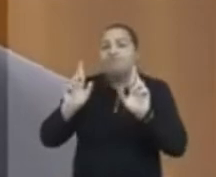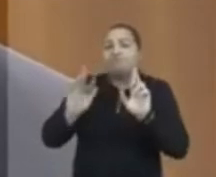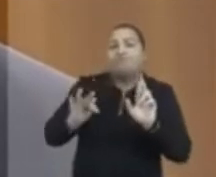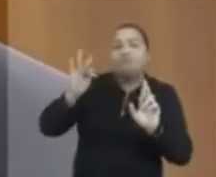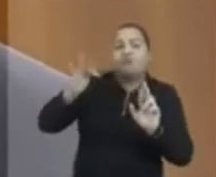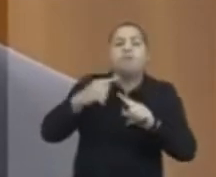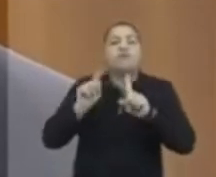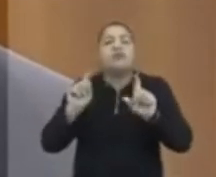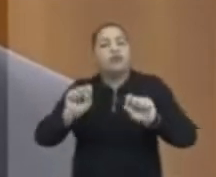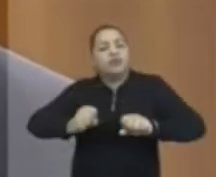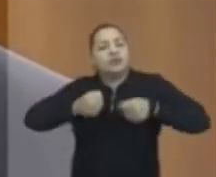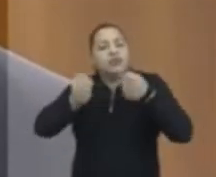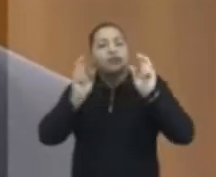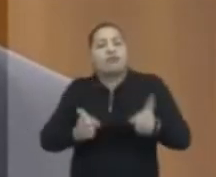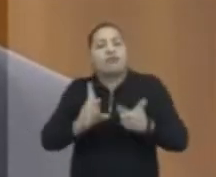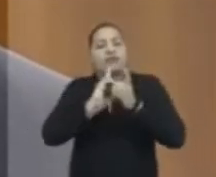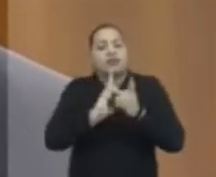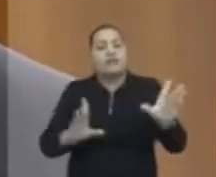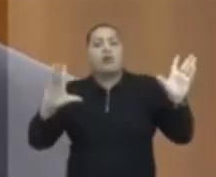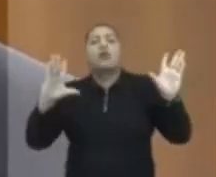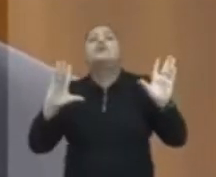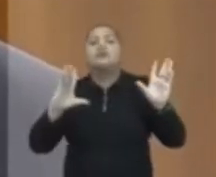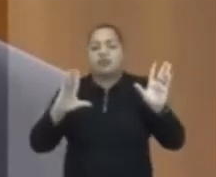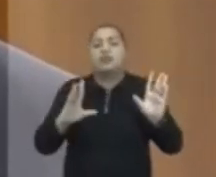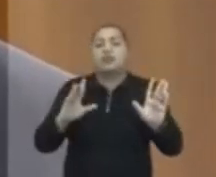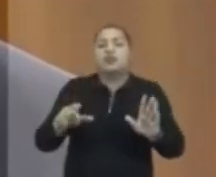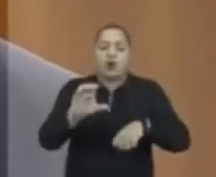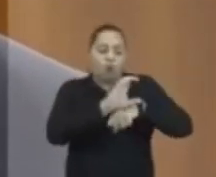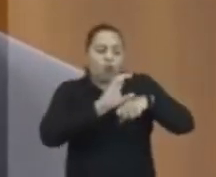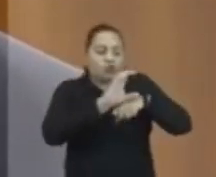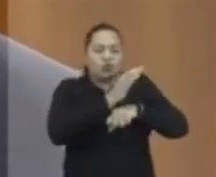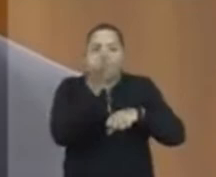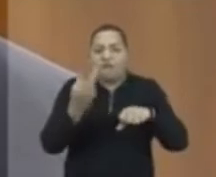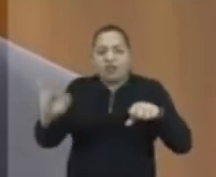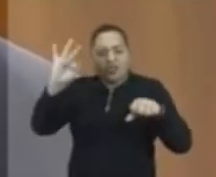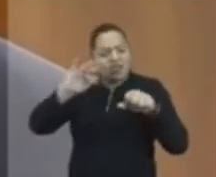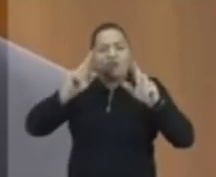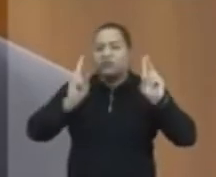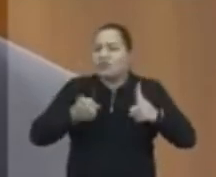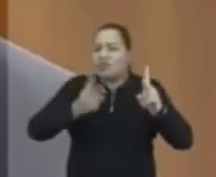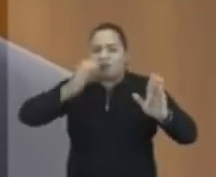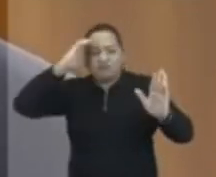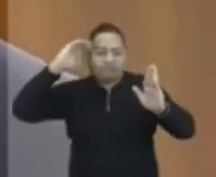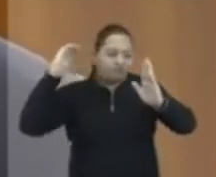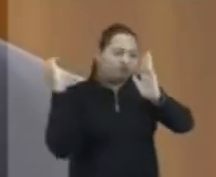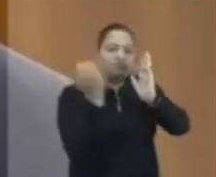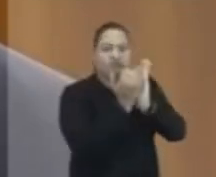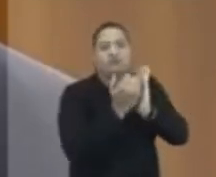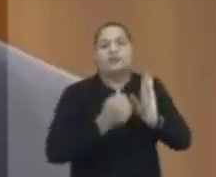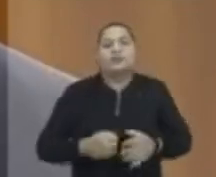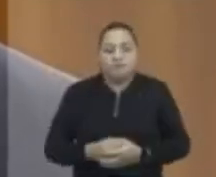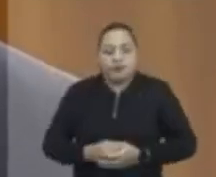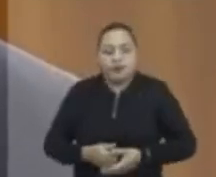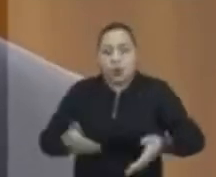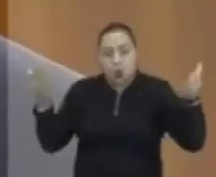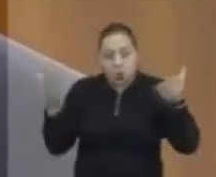da democracia e em busca da consolidação daquilo que a Constituição Federal nos coloca como meta a ser atingida. Hoje, na